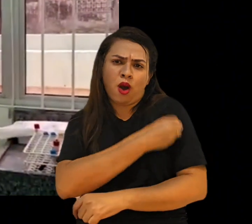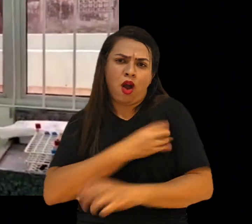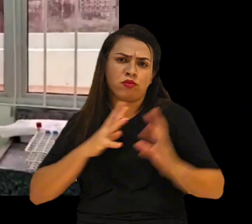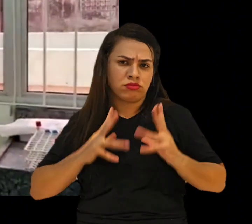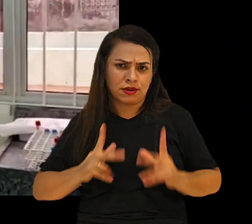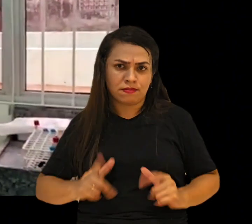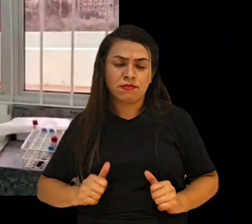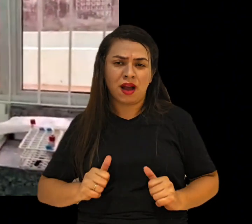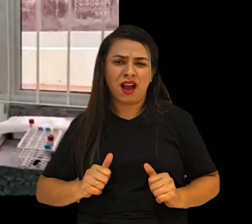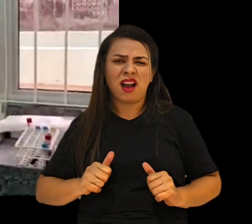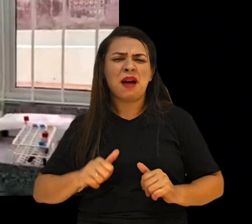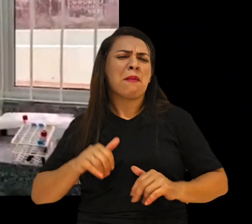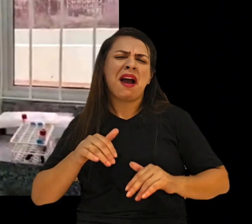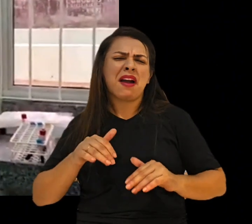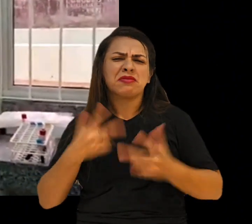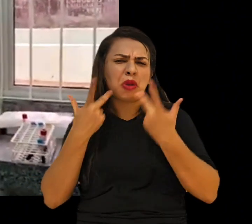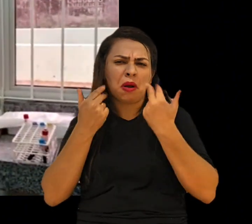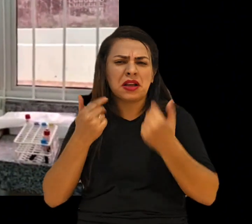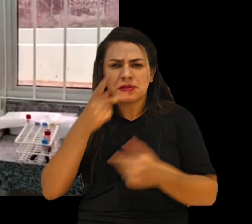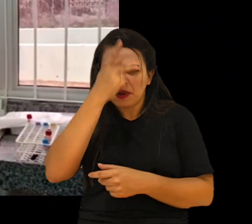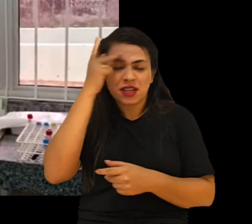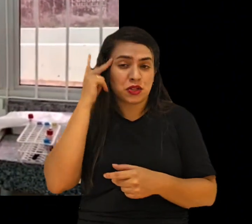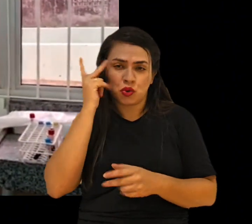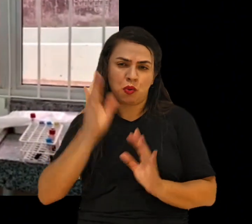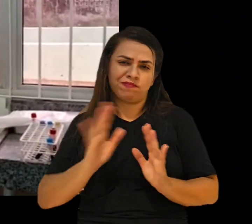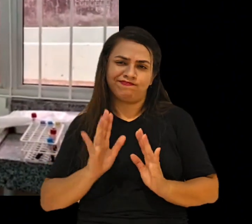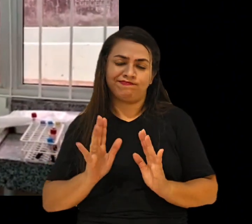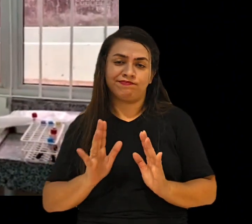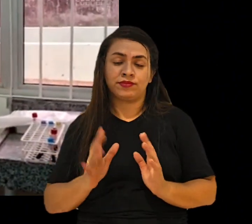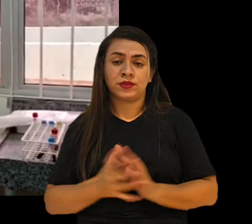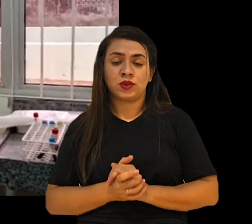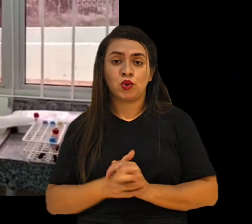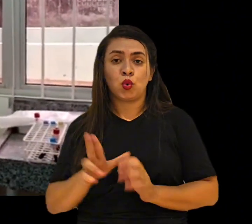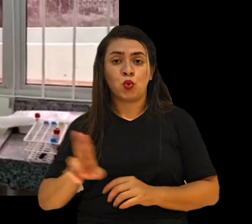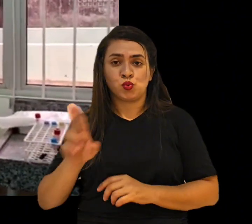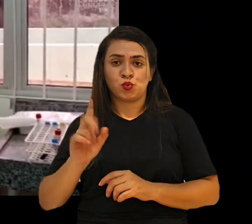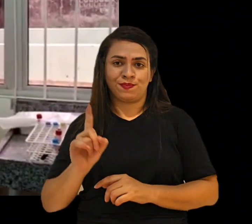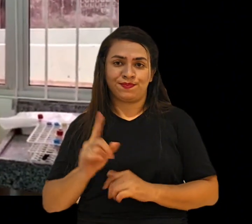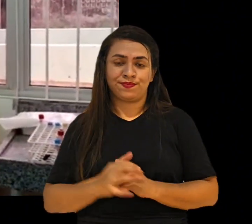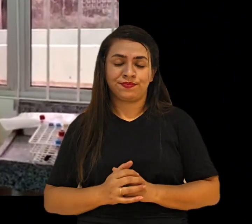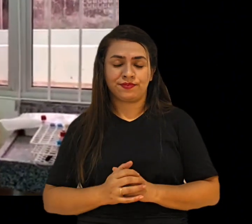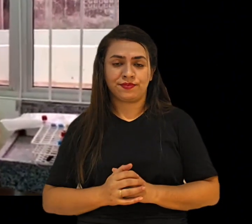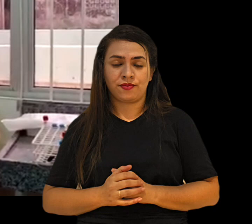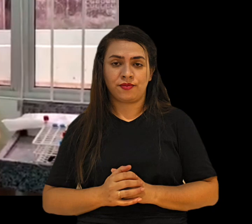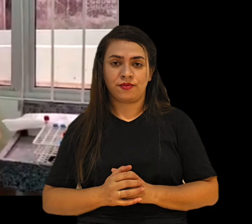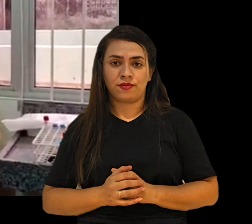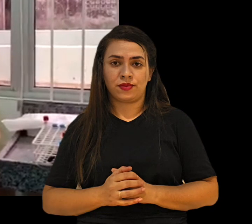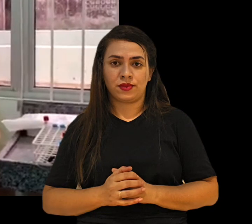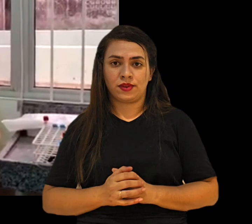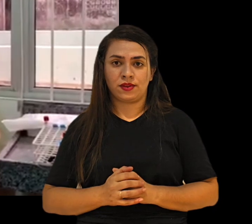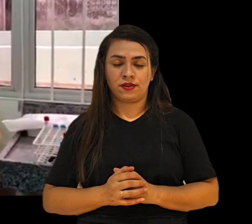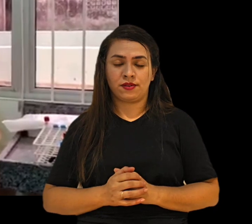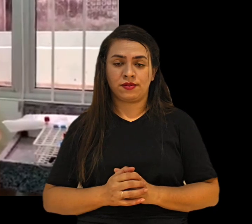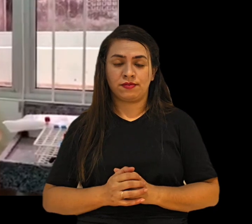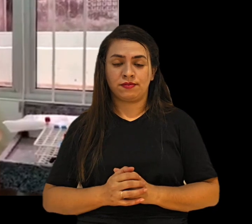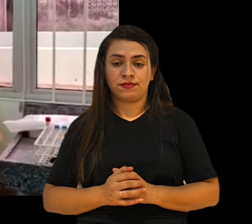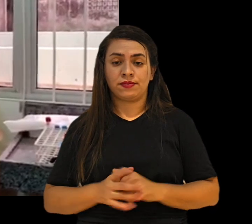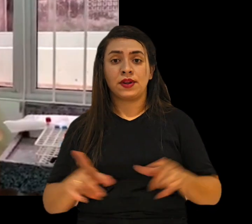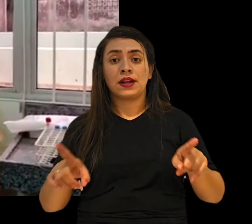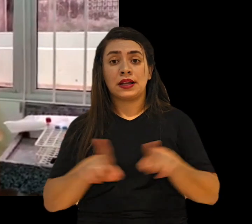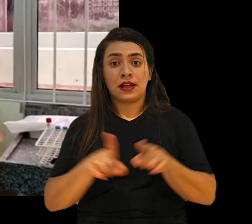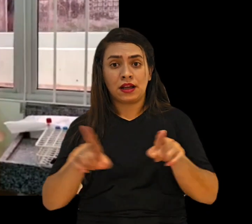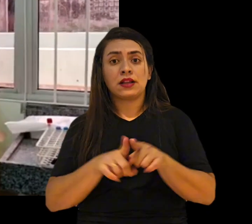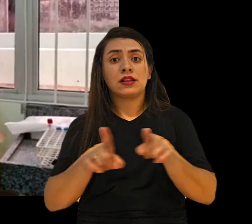álcool esse piloto não. Tá? E aqui é a mesma coisa com o